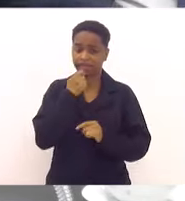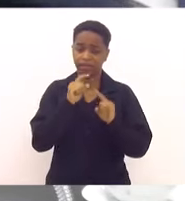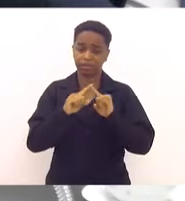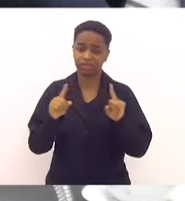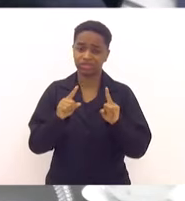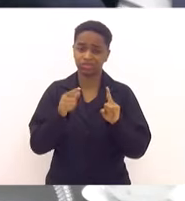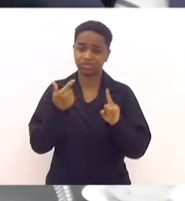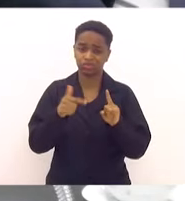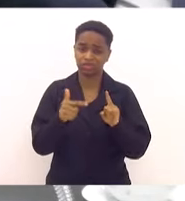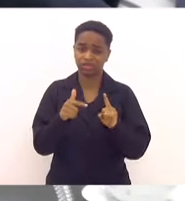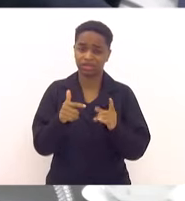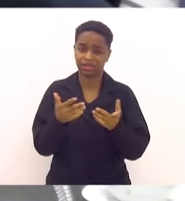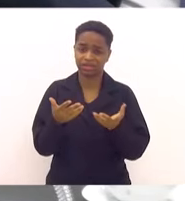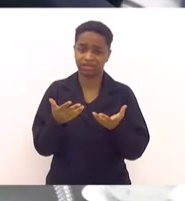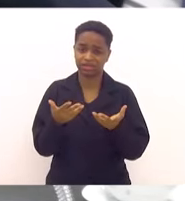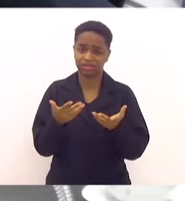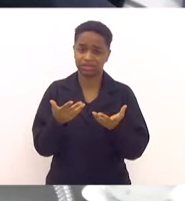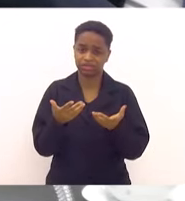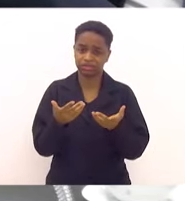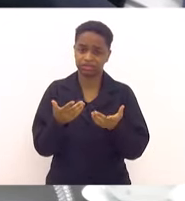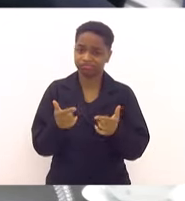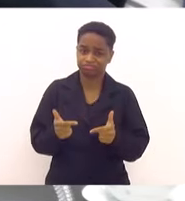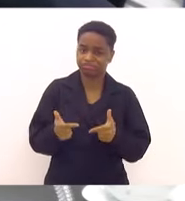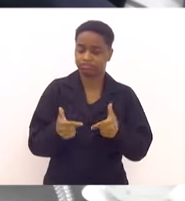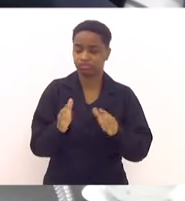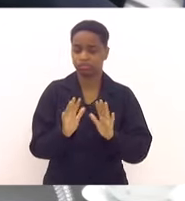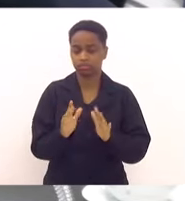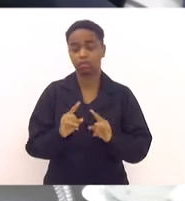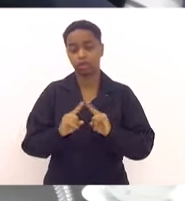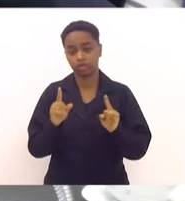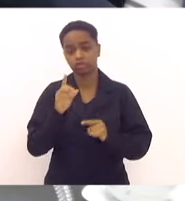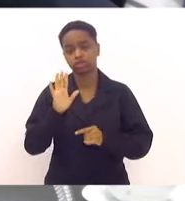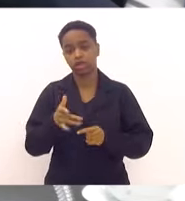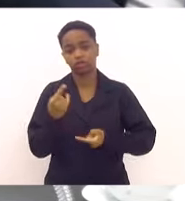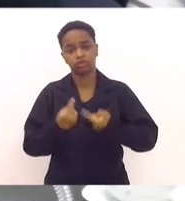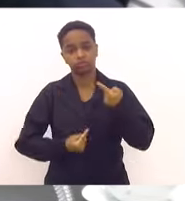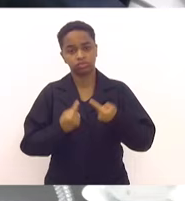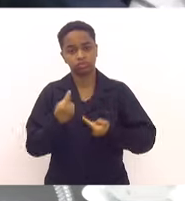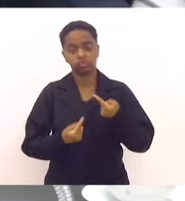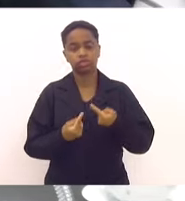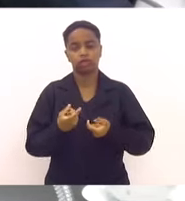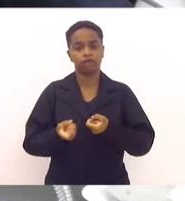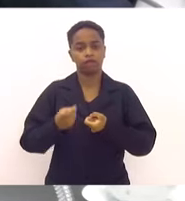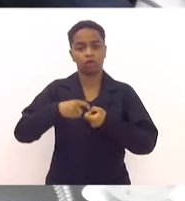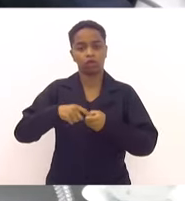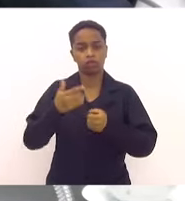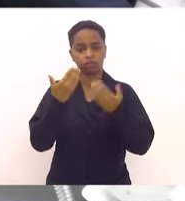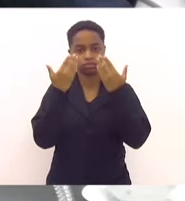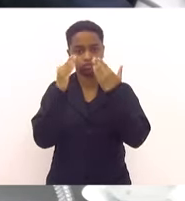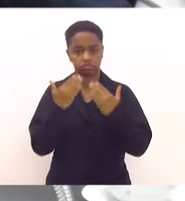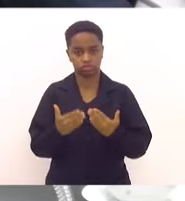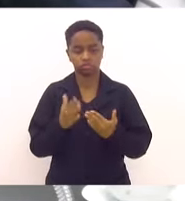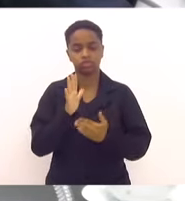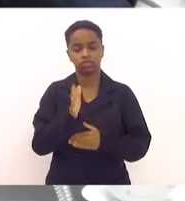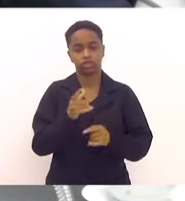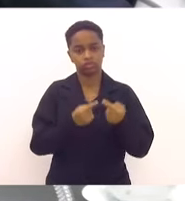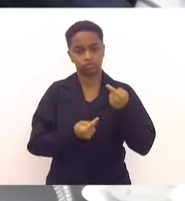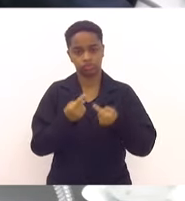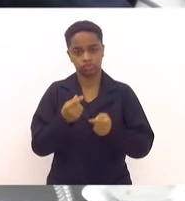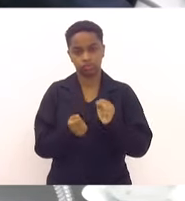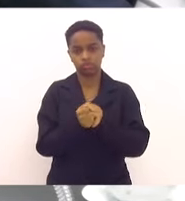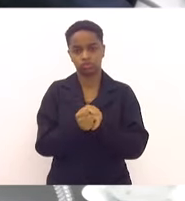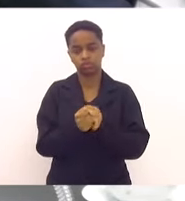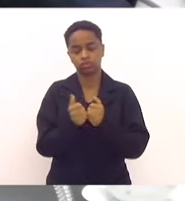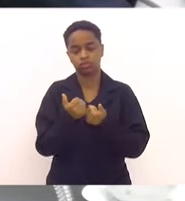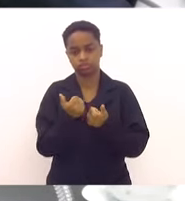objeto. Enfim, mas foi discutido com a assessoria do deputado Luiz Paulo a volta da vista, deputado Mink. Foi discutido com a assessoria do